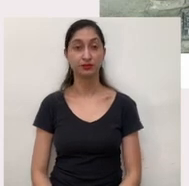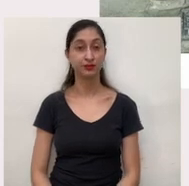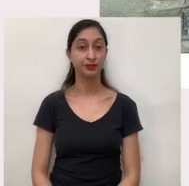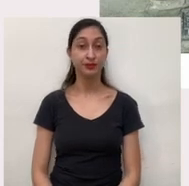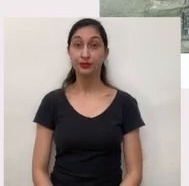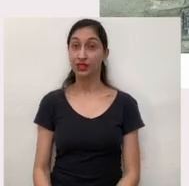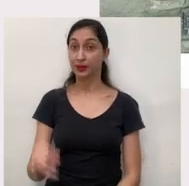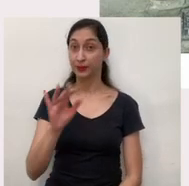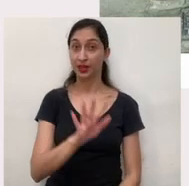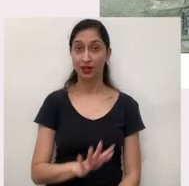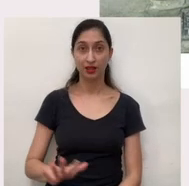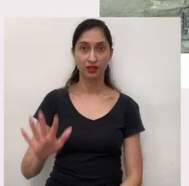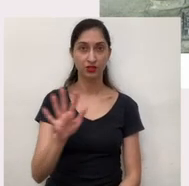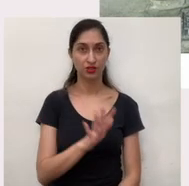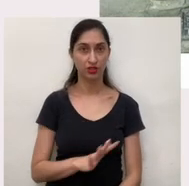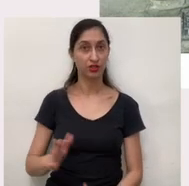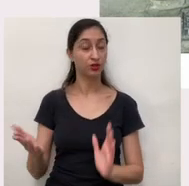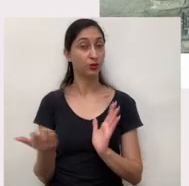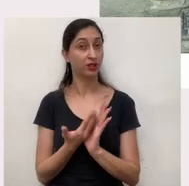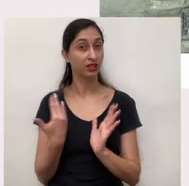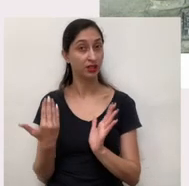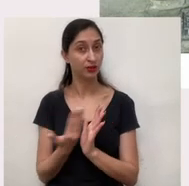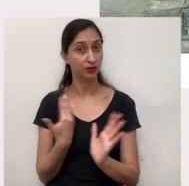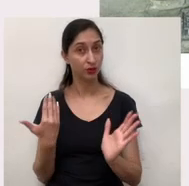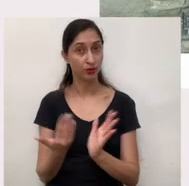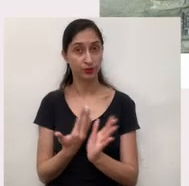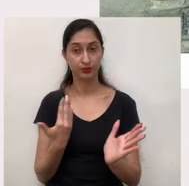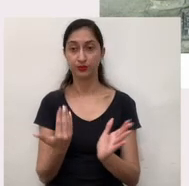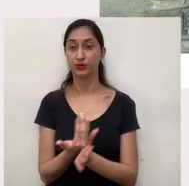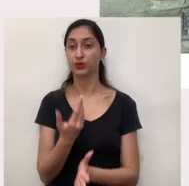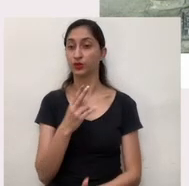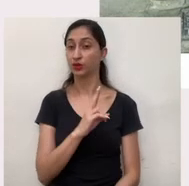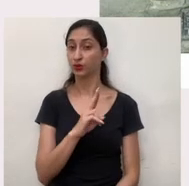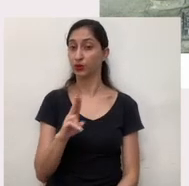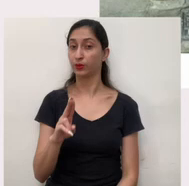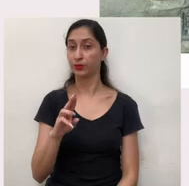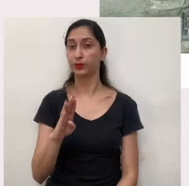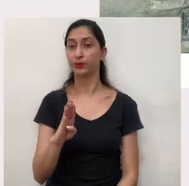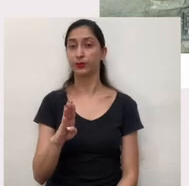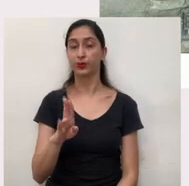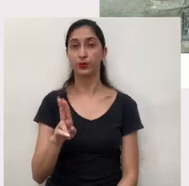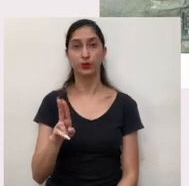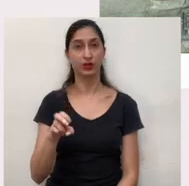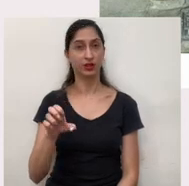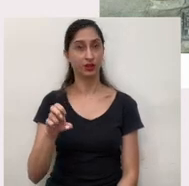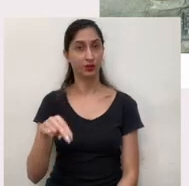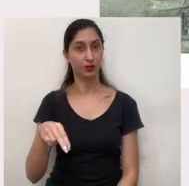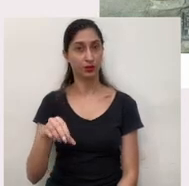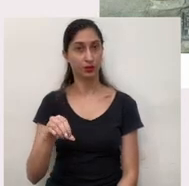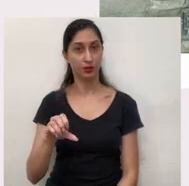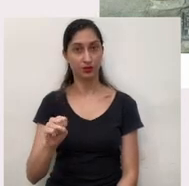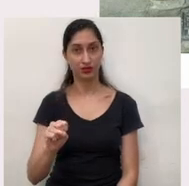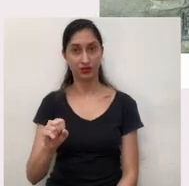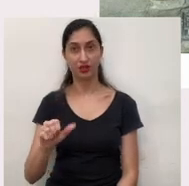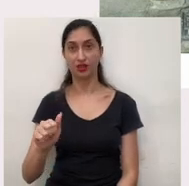São imagens de um livro que se chama Buenos Aires Gráfica.